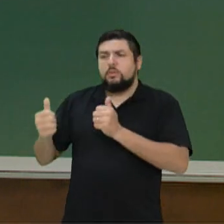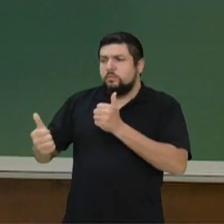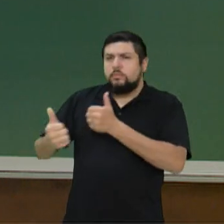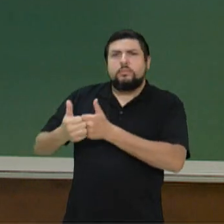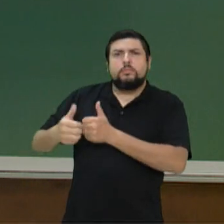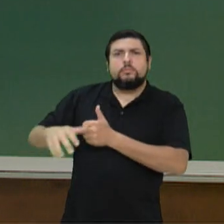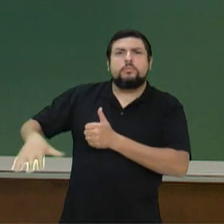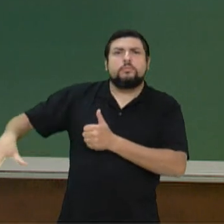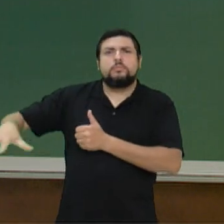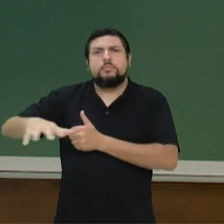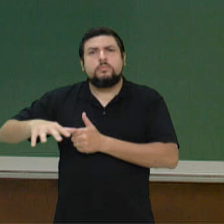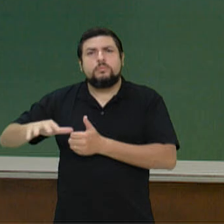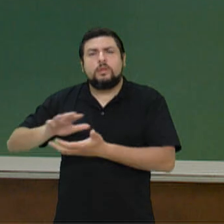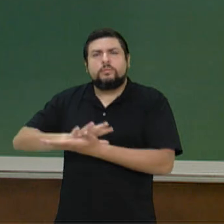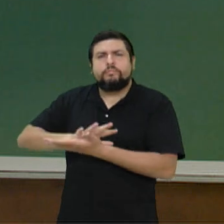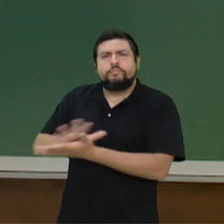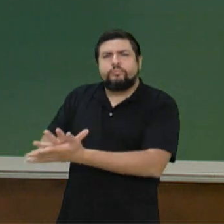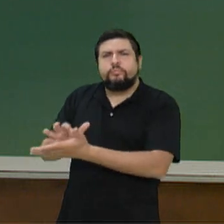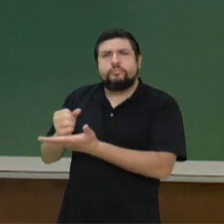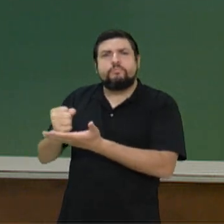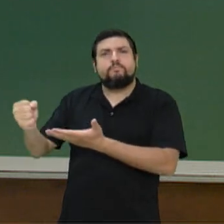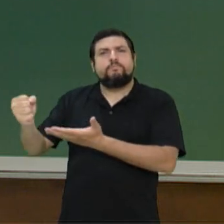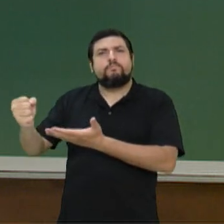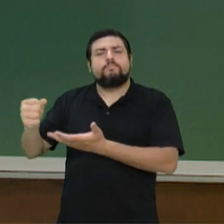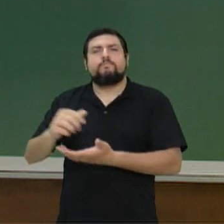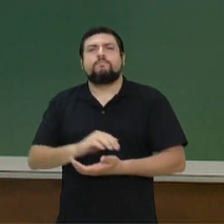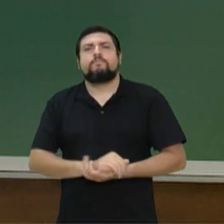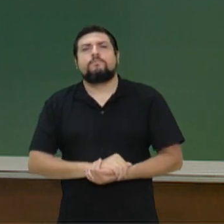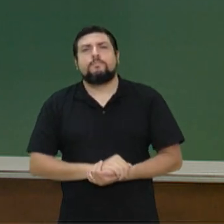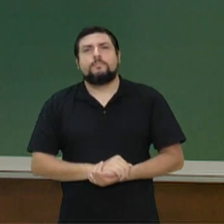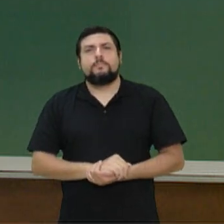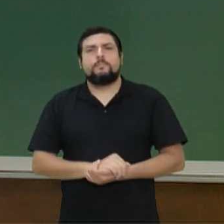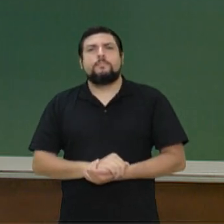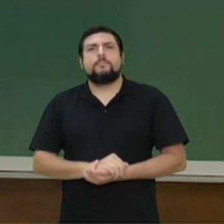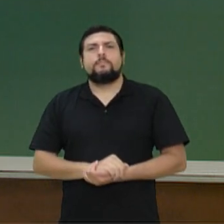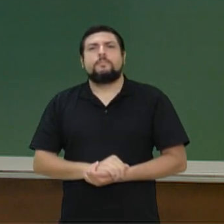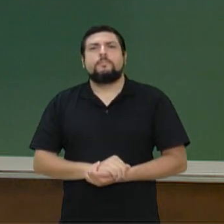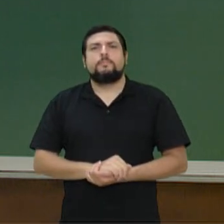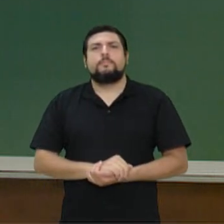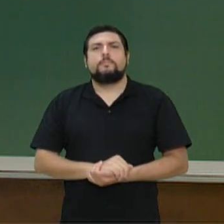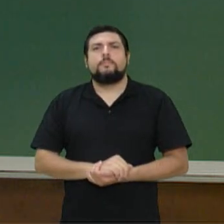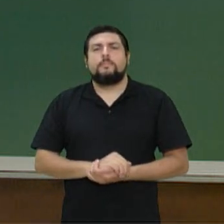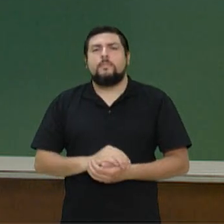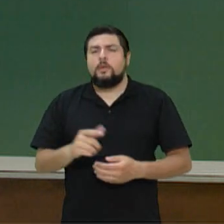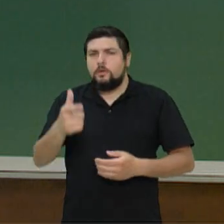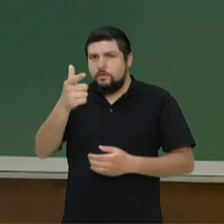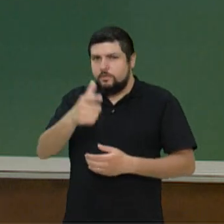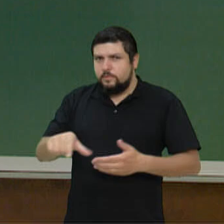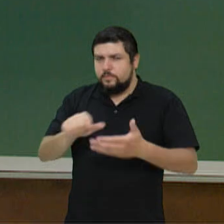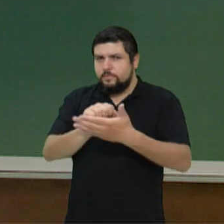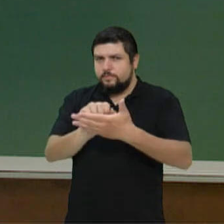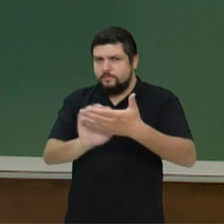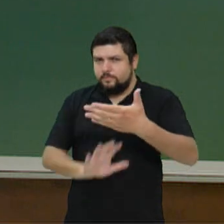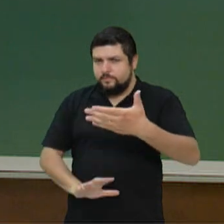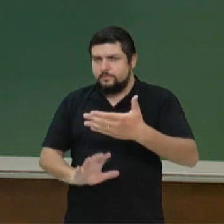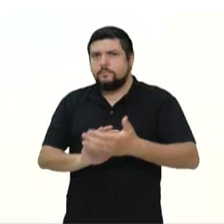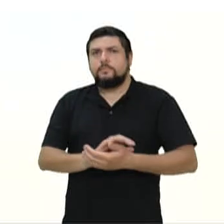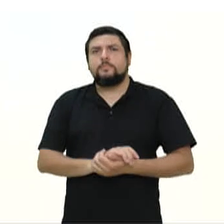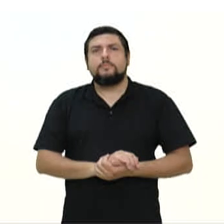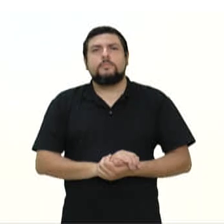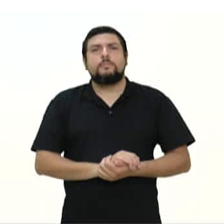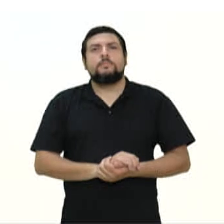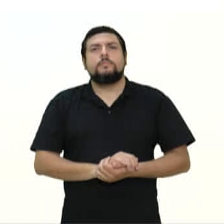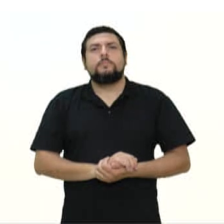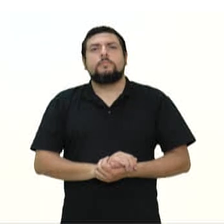lugar que foi a presença do lixão, tá certo? Vamos para mais uma atividade? Leia